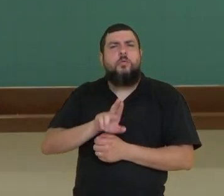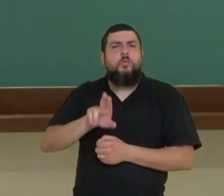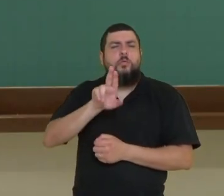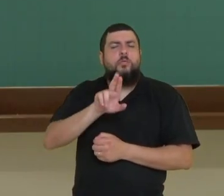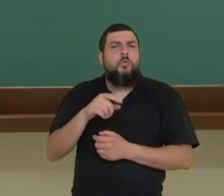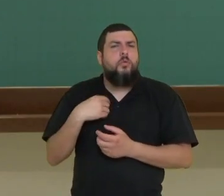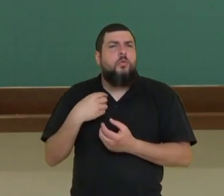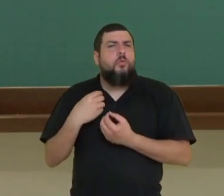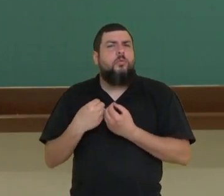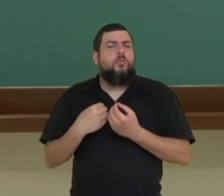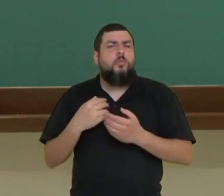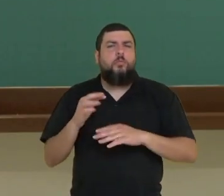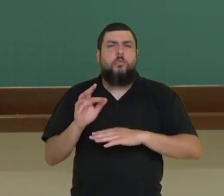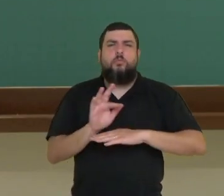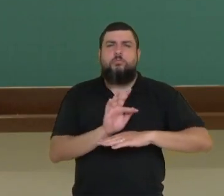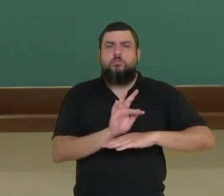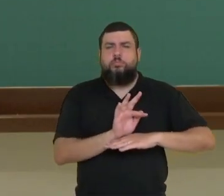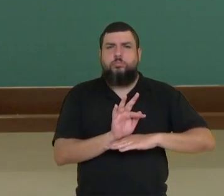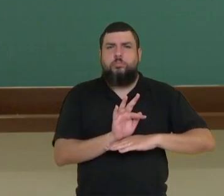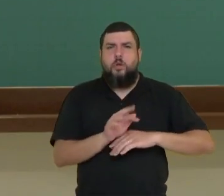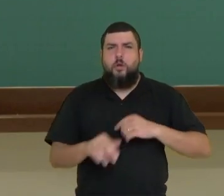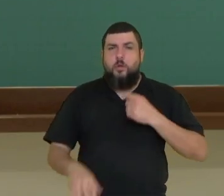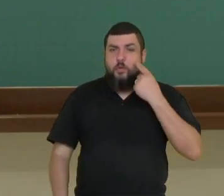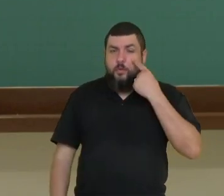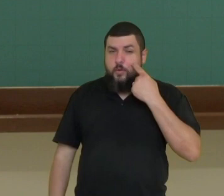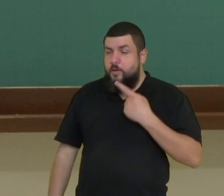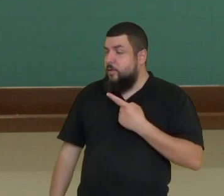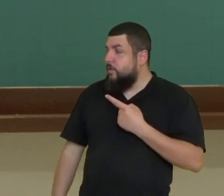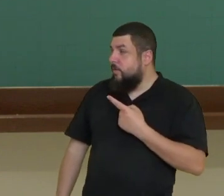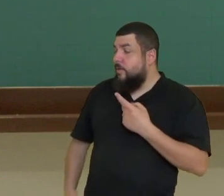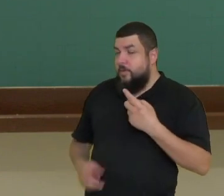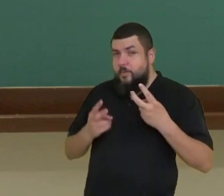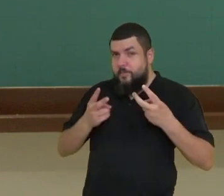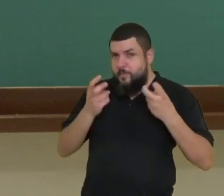linguagem formal. Observe, ó. Ele fala aqui: